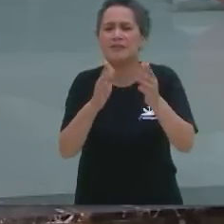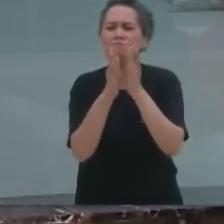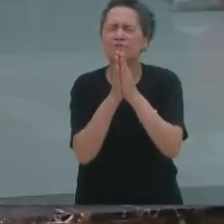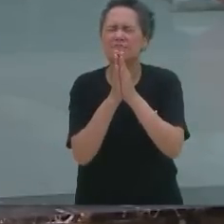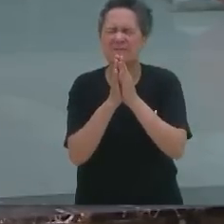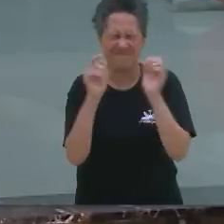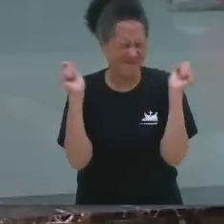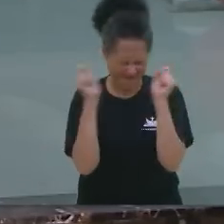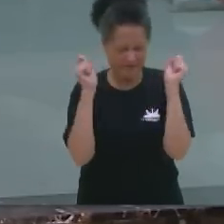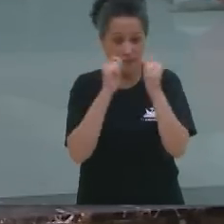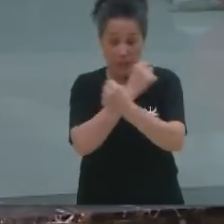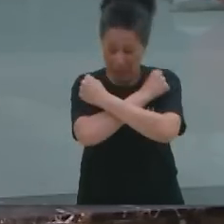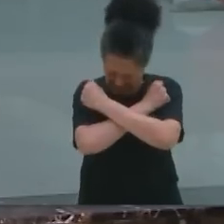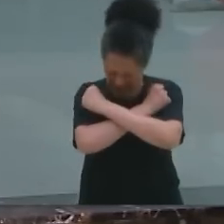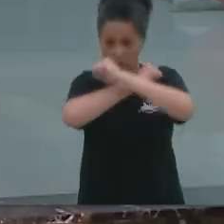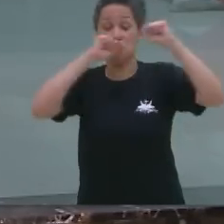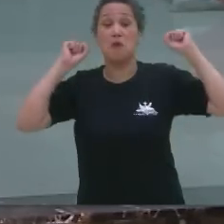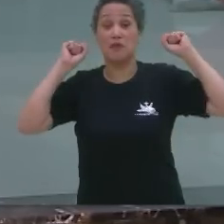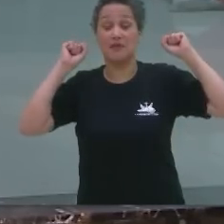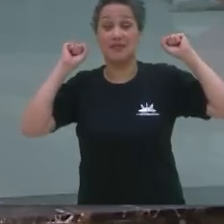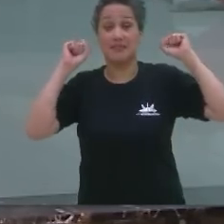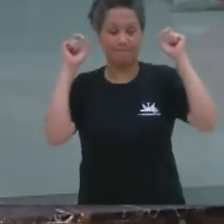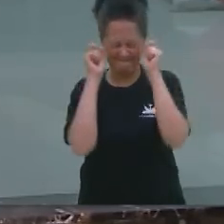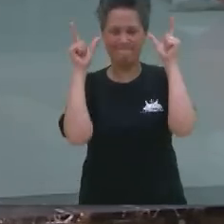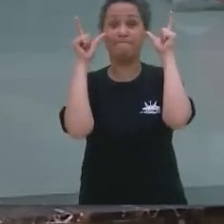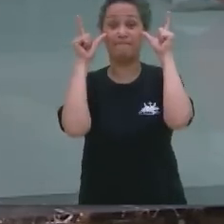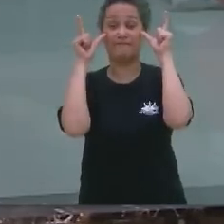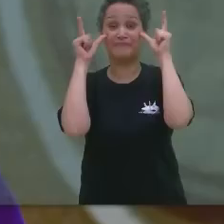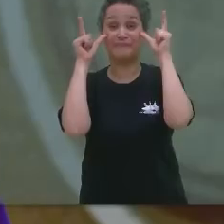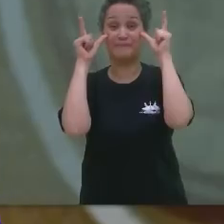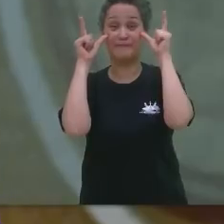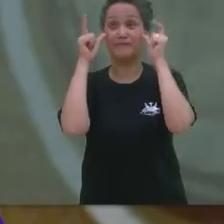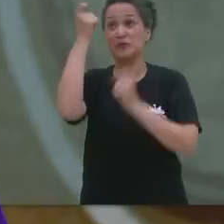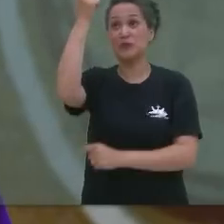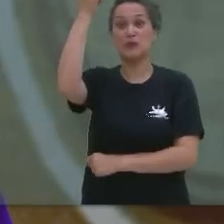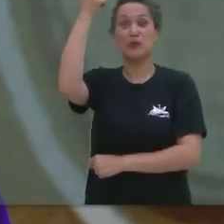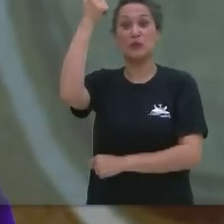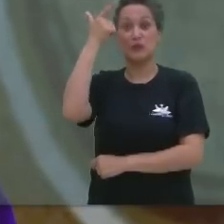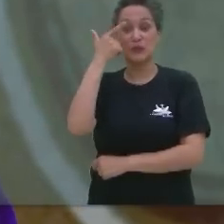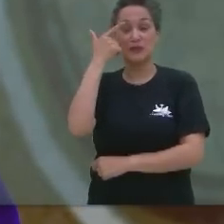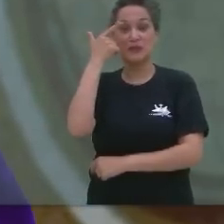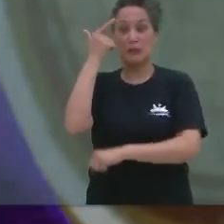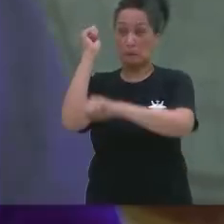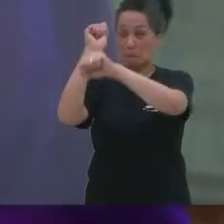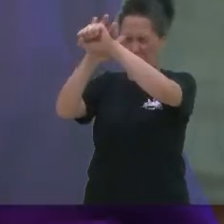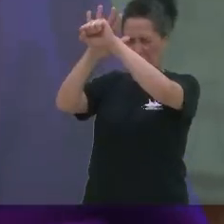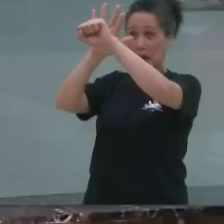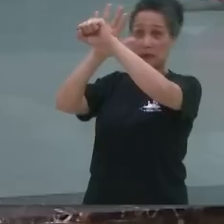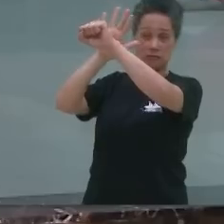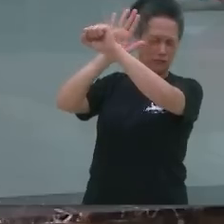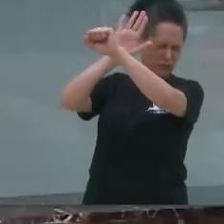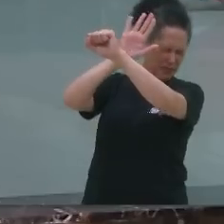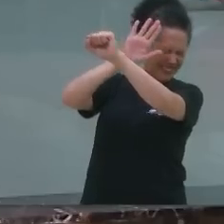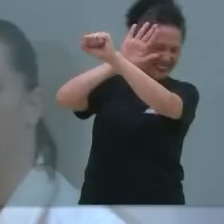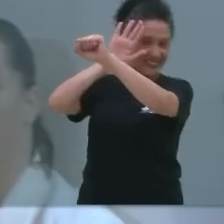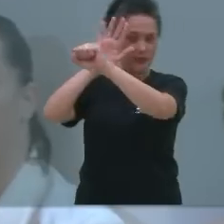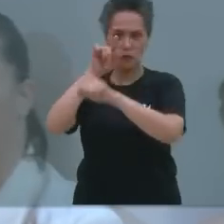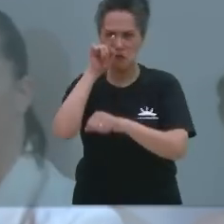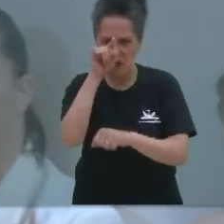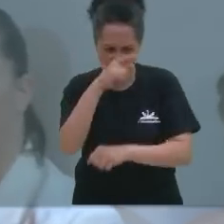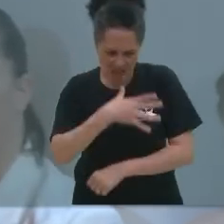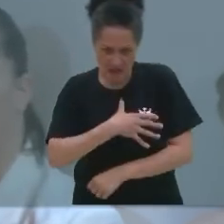o sol brilha, não sois filhos das trevas, sois filhos da